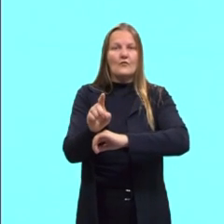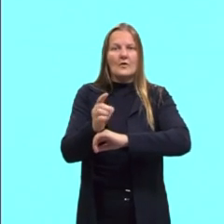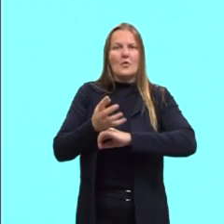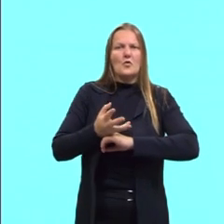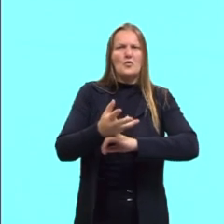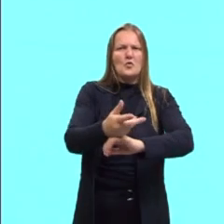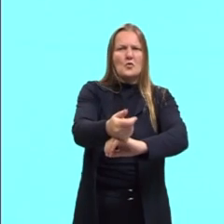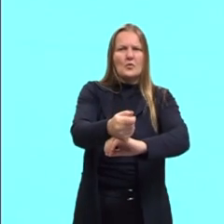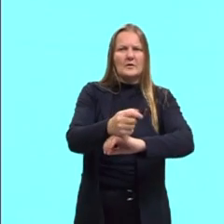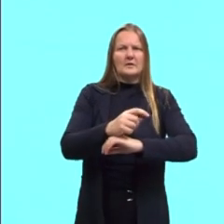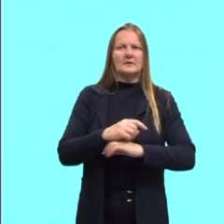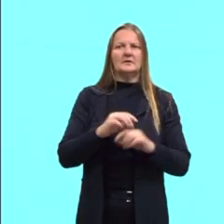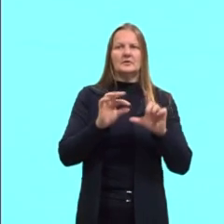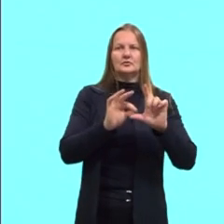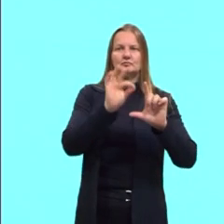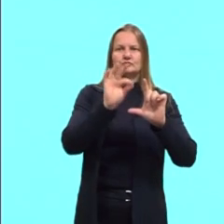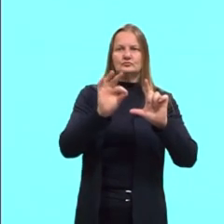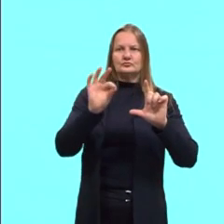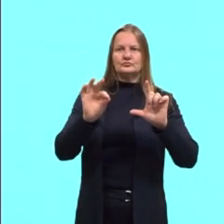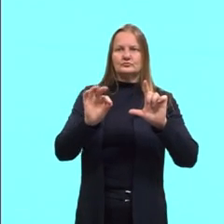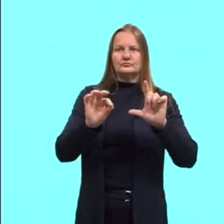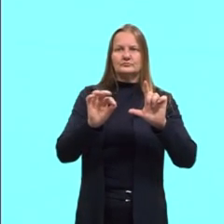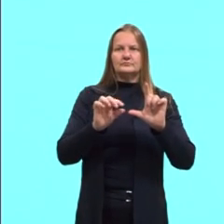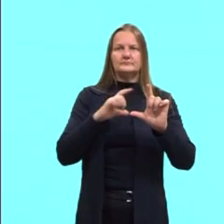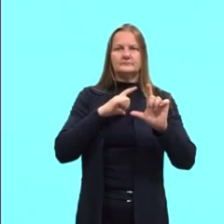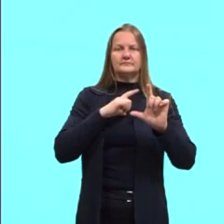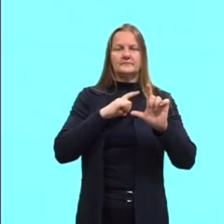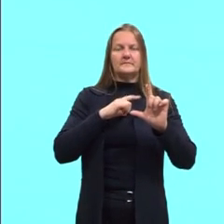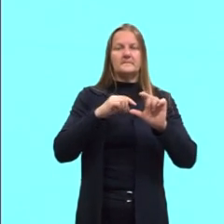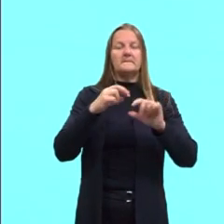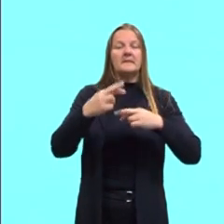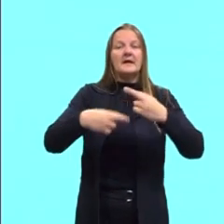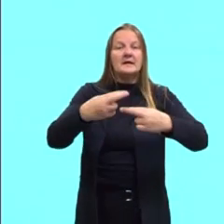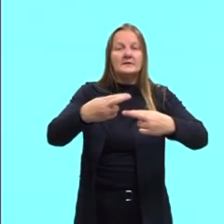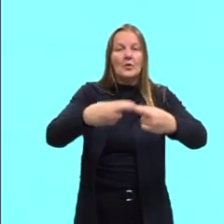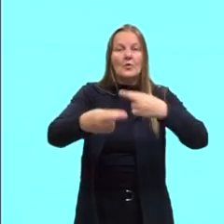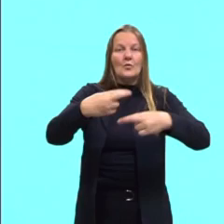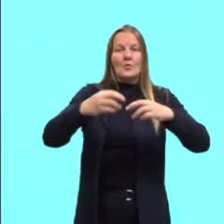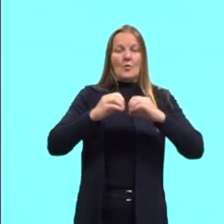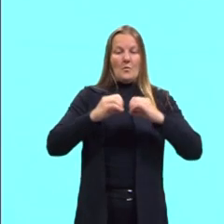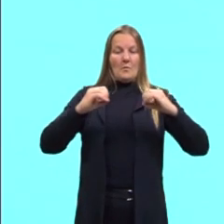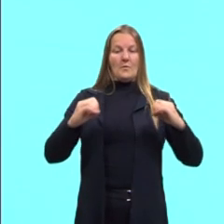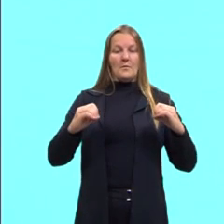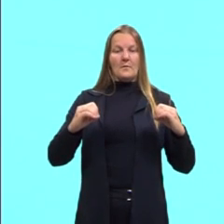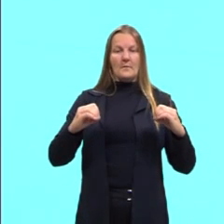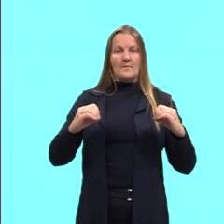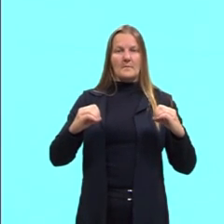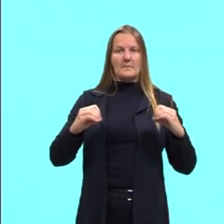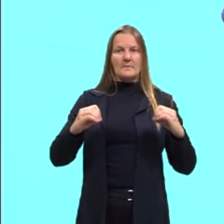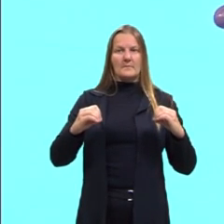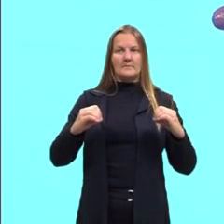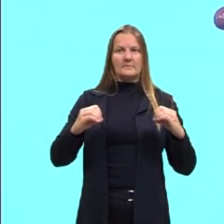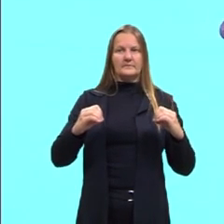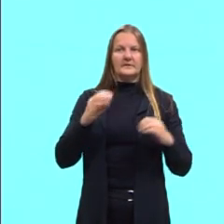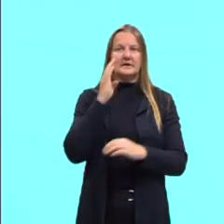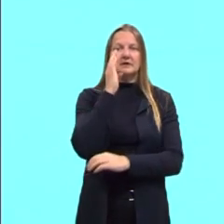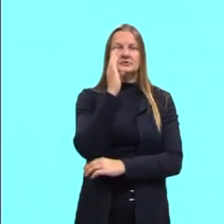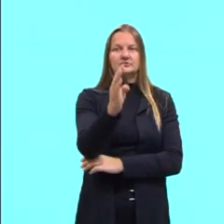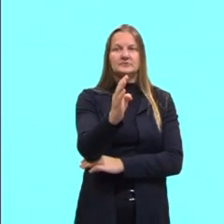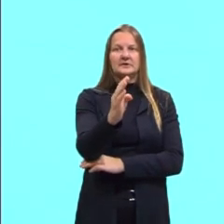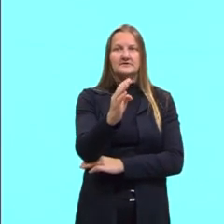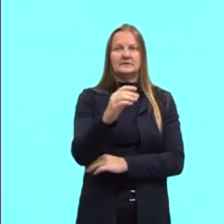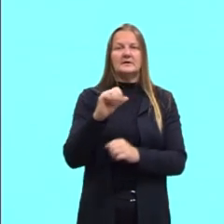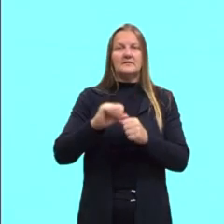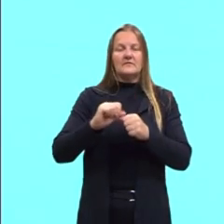a que trabalharam neste gráfico tá a reação inversa que é o produto formando reagente e a reação direta que o